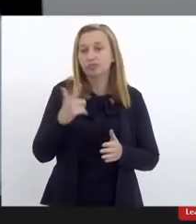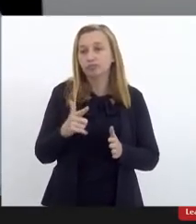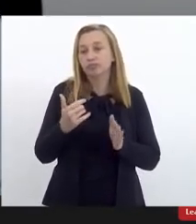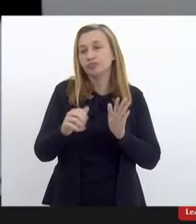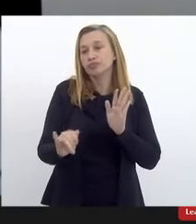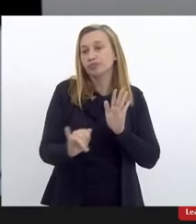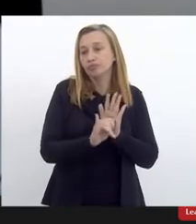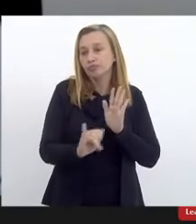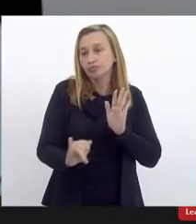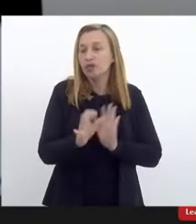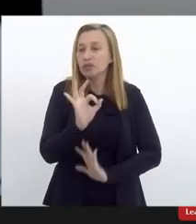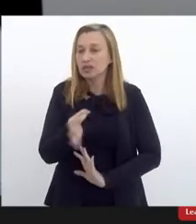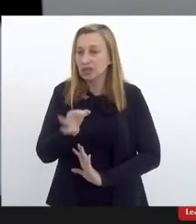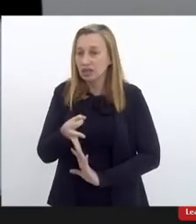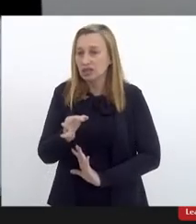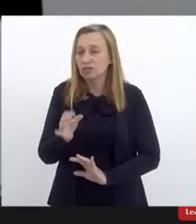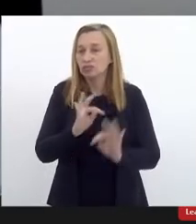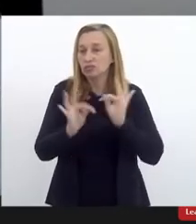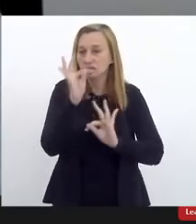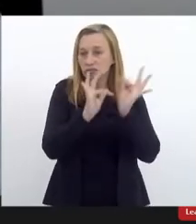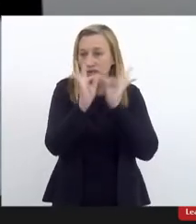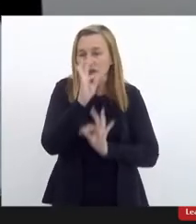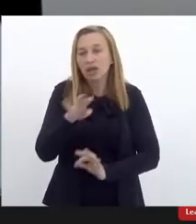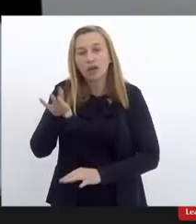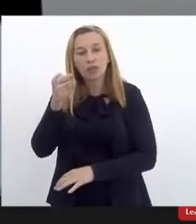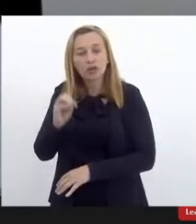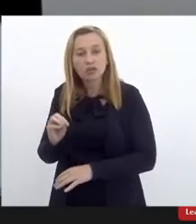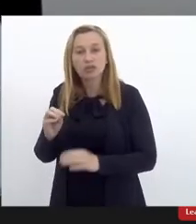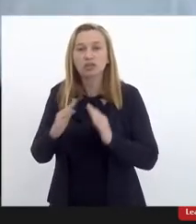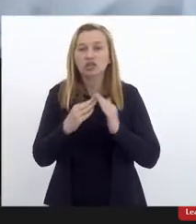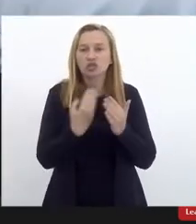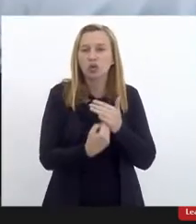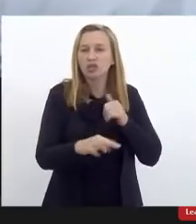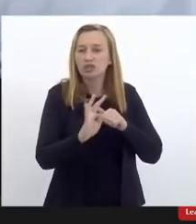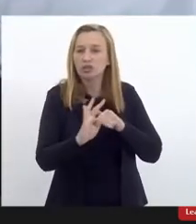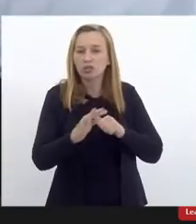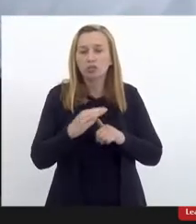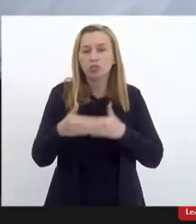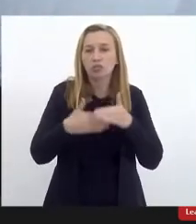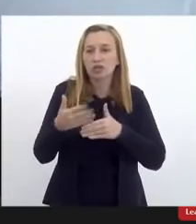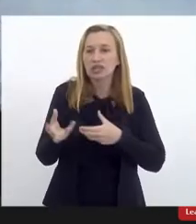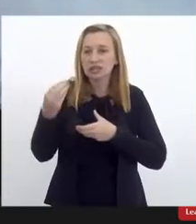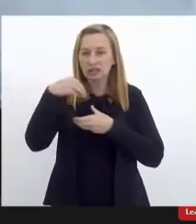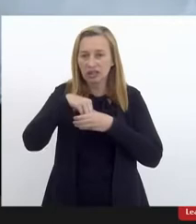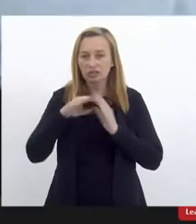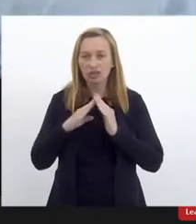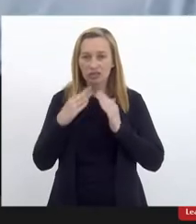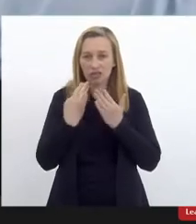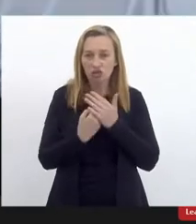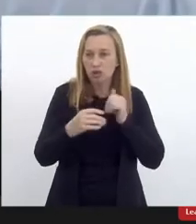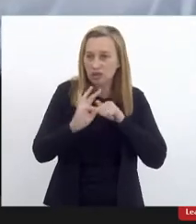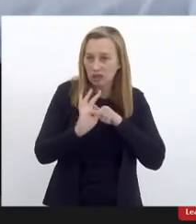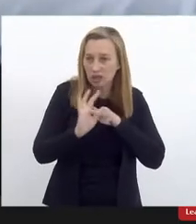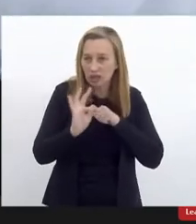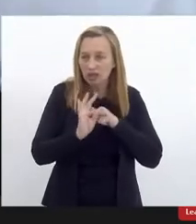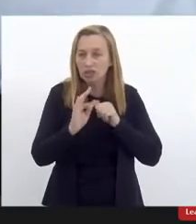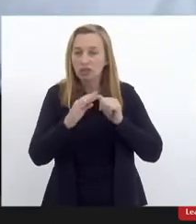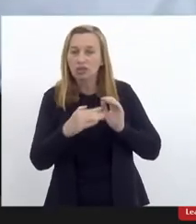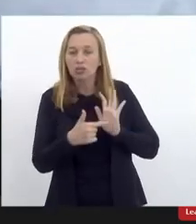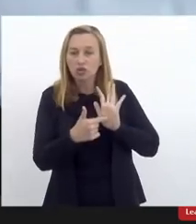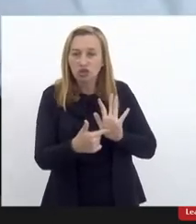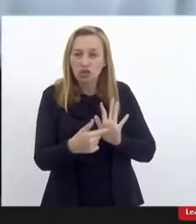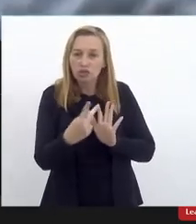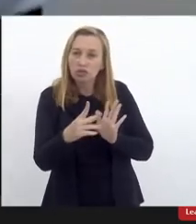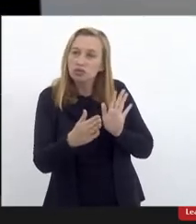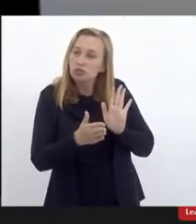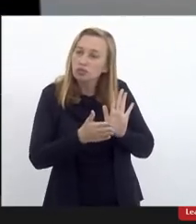para a modernização tecnológica dos laboratórios das unidades da FAETEC. Houve um processo interno na FAETEC, as unidades apresentaram os seus